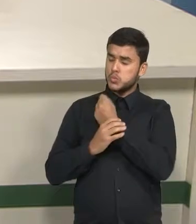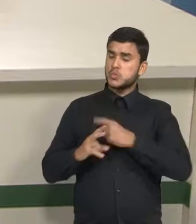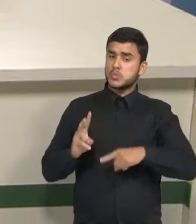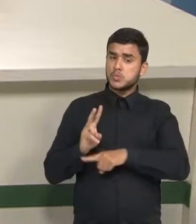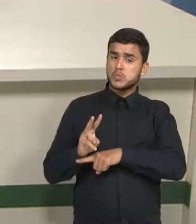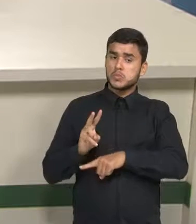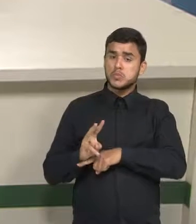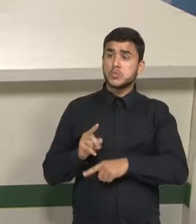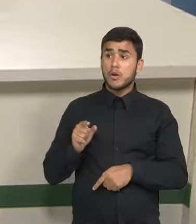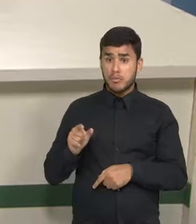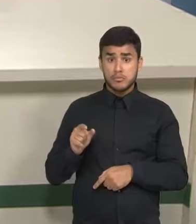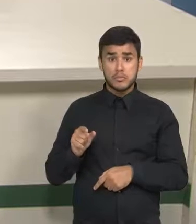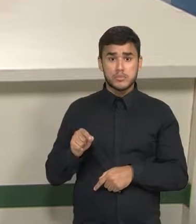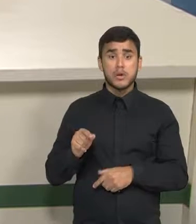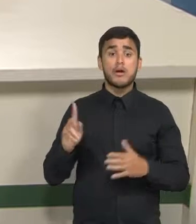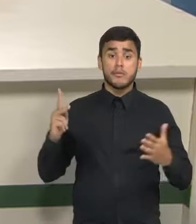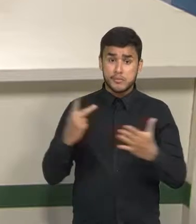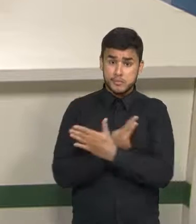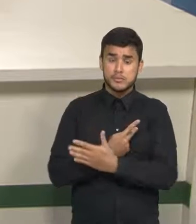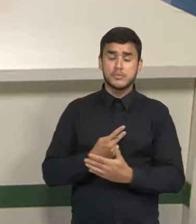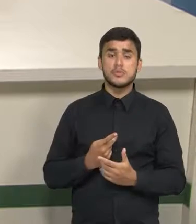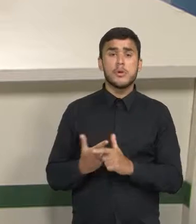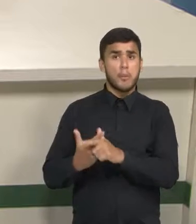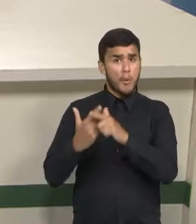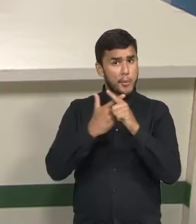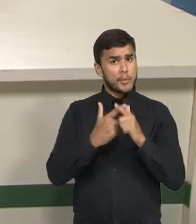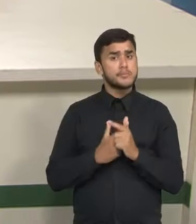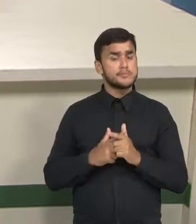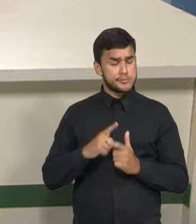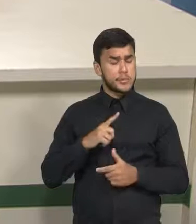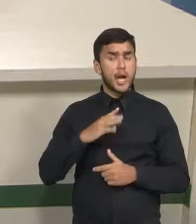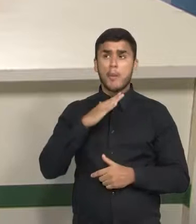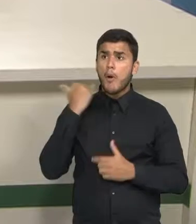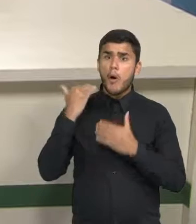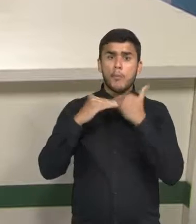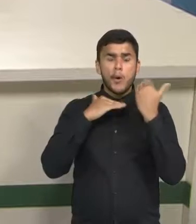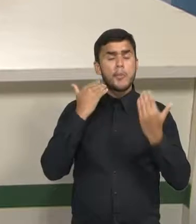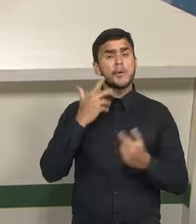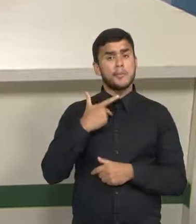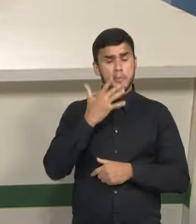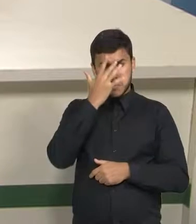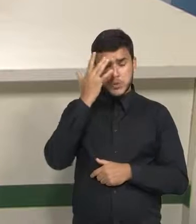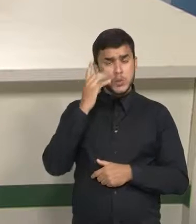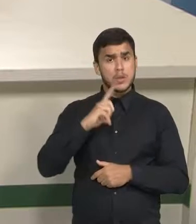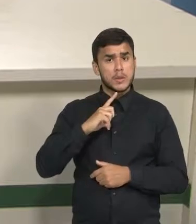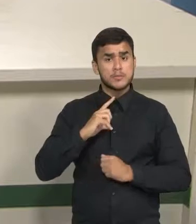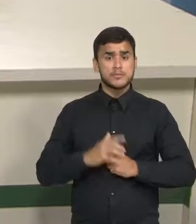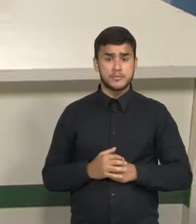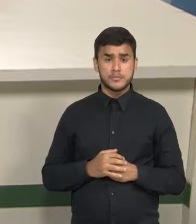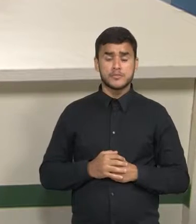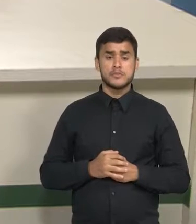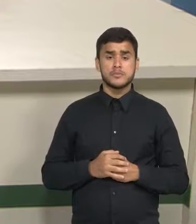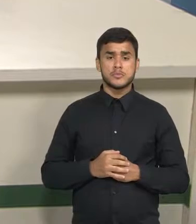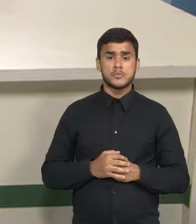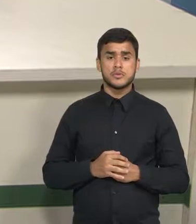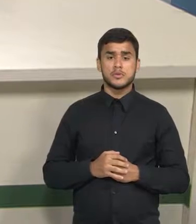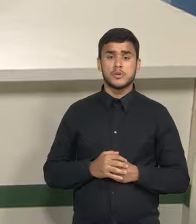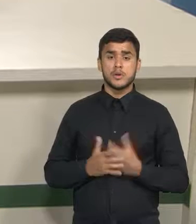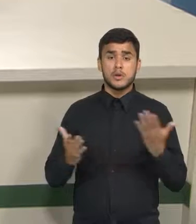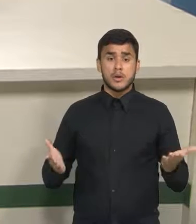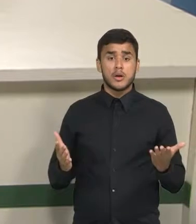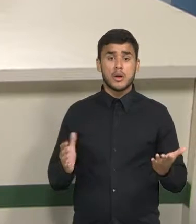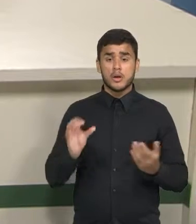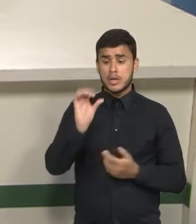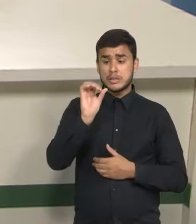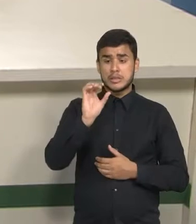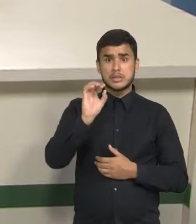mesmo esses Ainda com segurança sofre. particular estão ameaçados e estão morrendo. Está morrendo. Nós temos hoje mais de 60 mil assassinatos